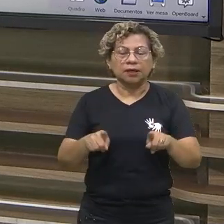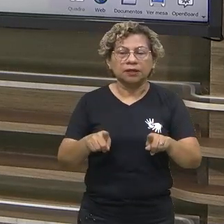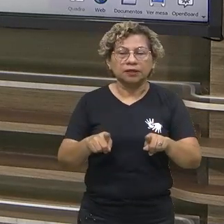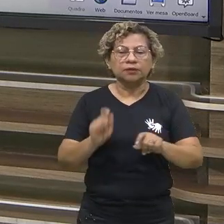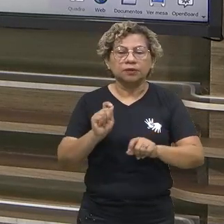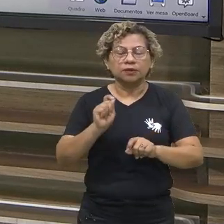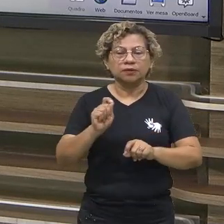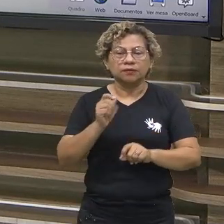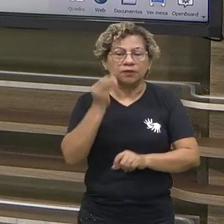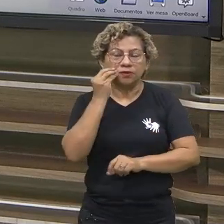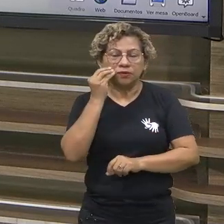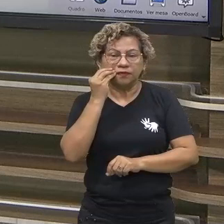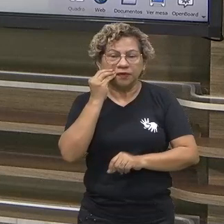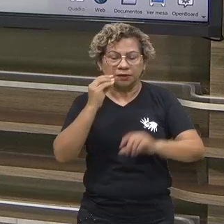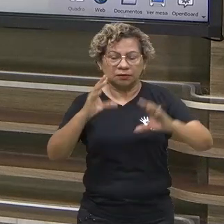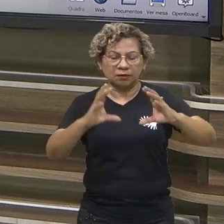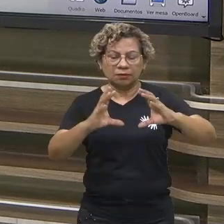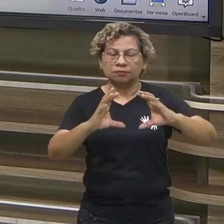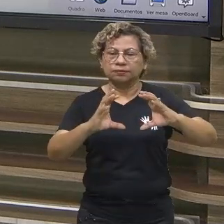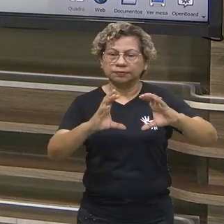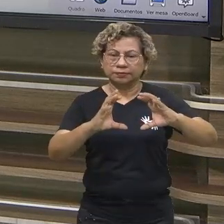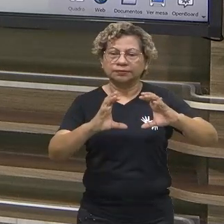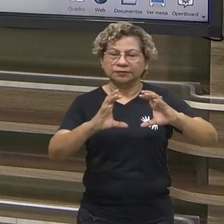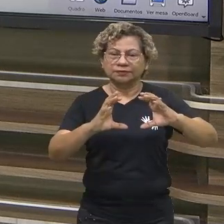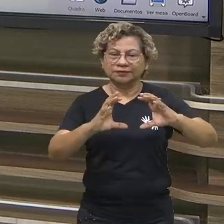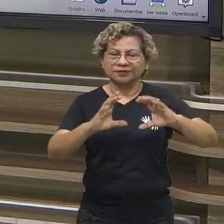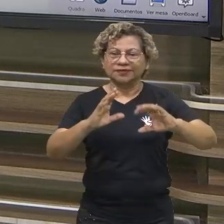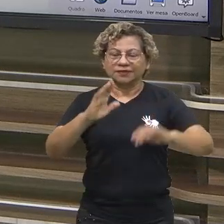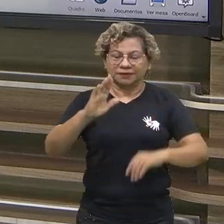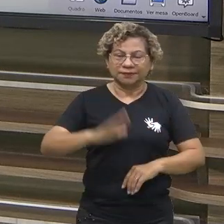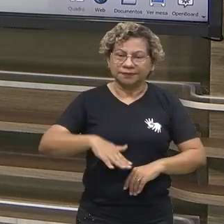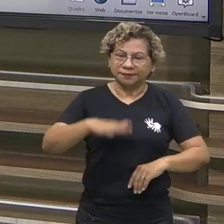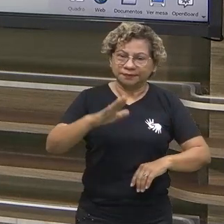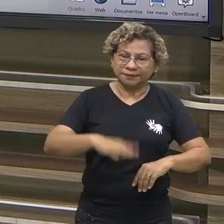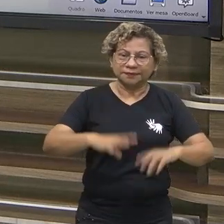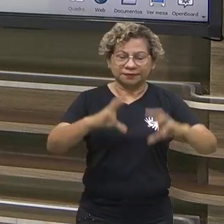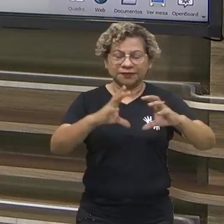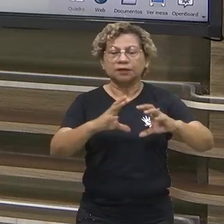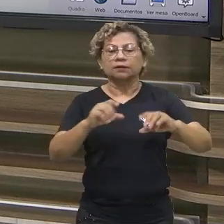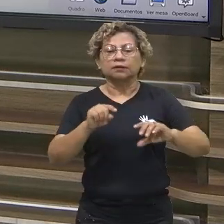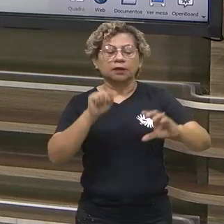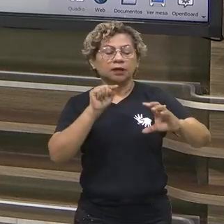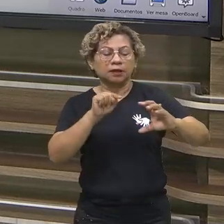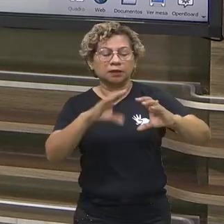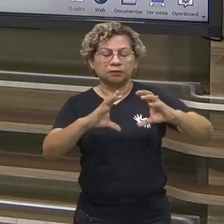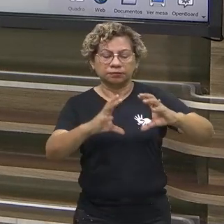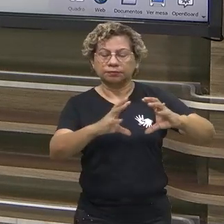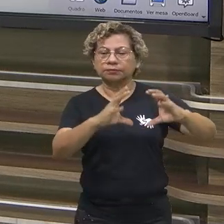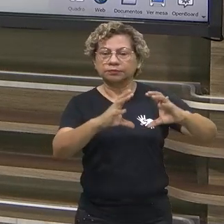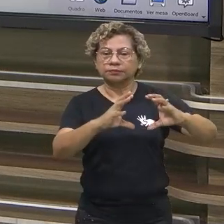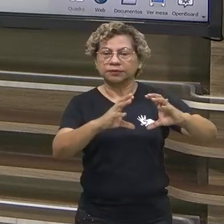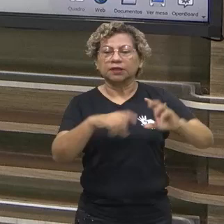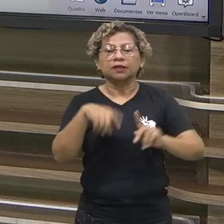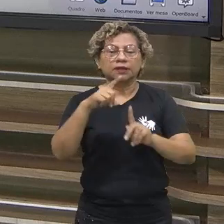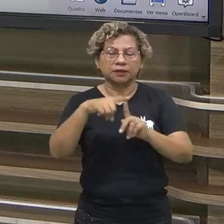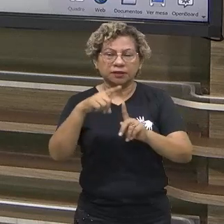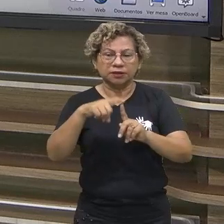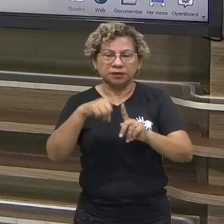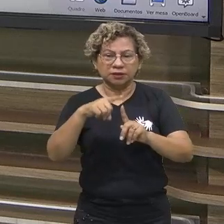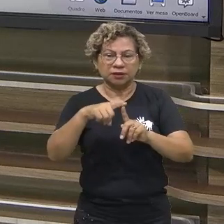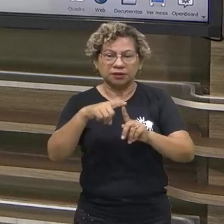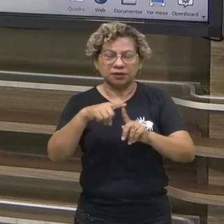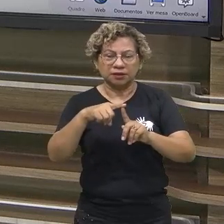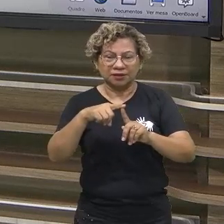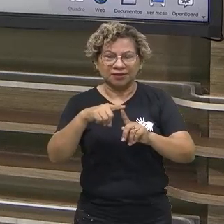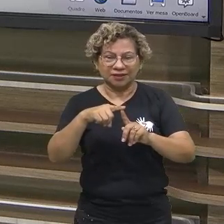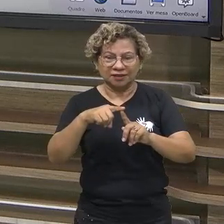vendo aí? Isso é uma bola de basquete, certo? Essa bola, ela faz referência a qual figura geométrica?